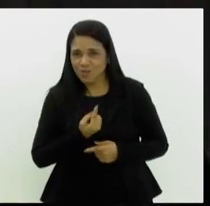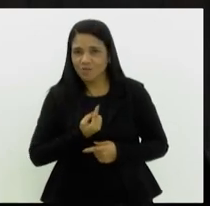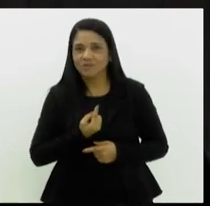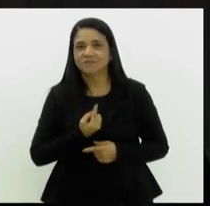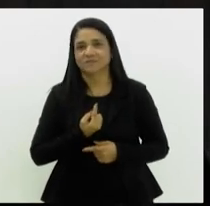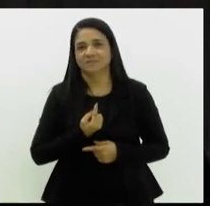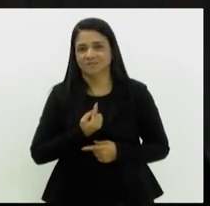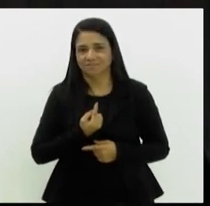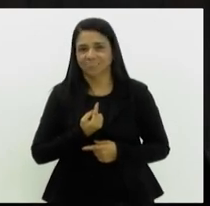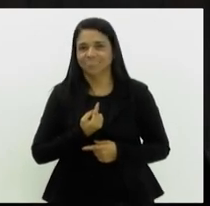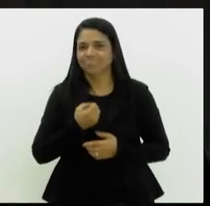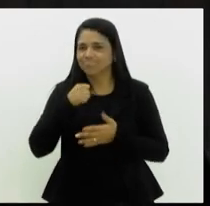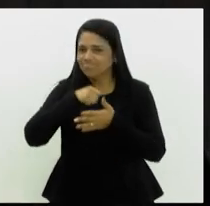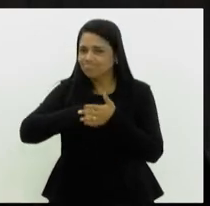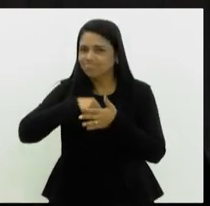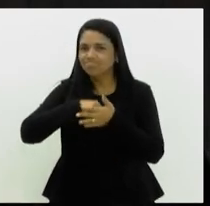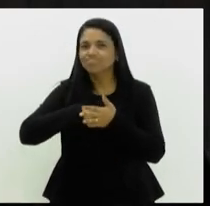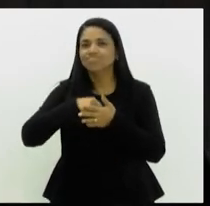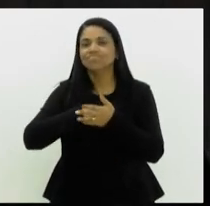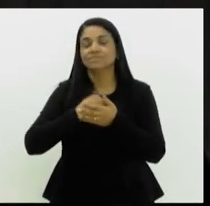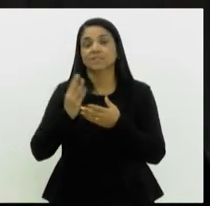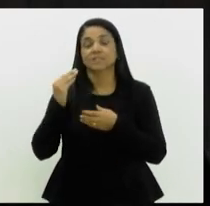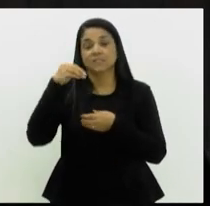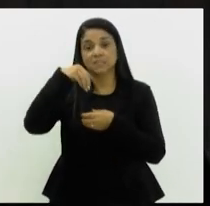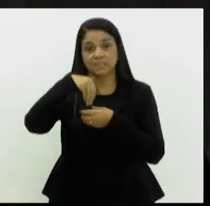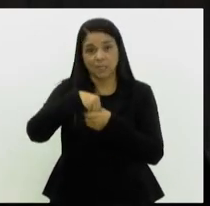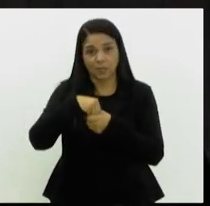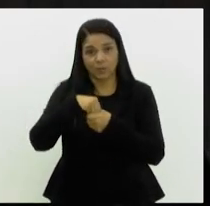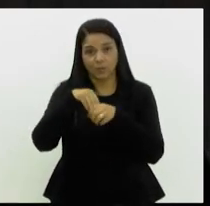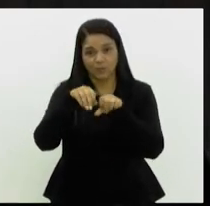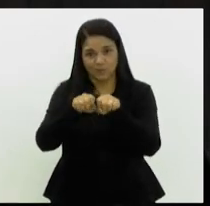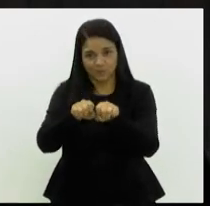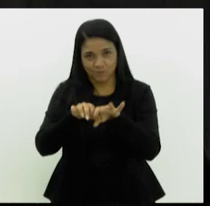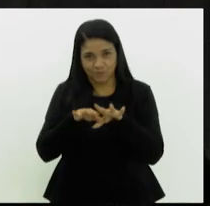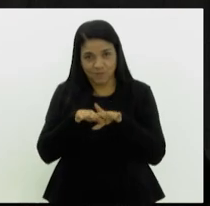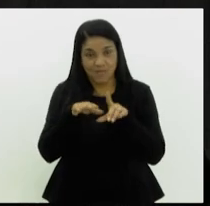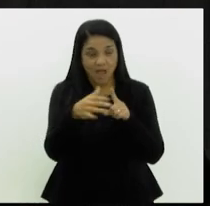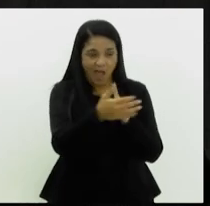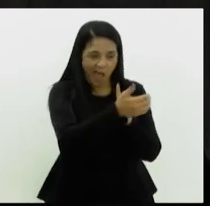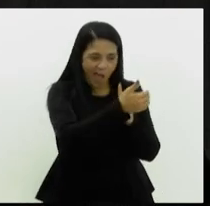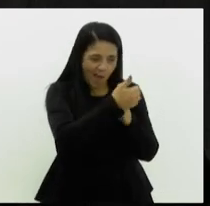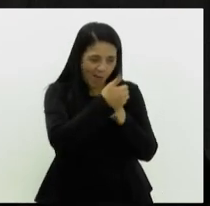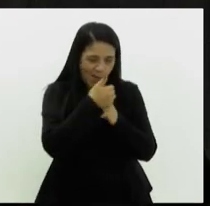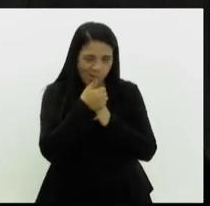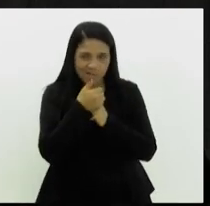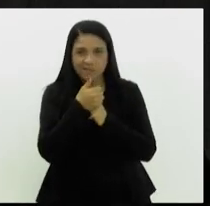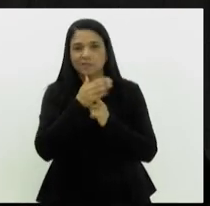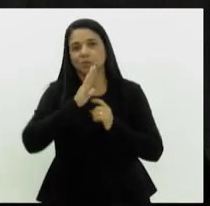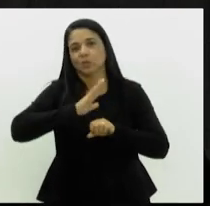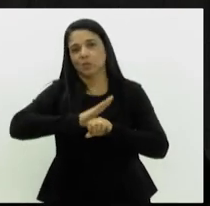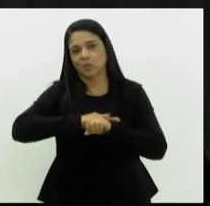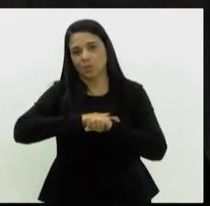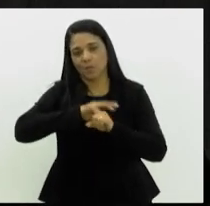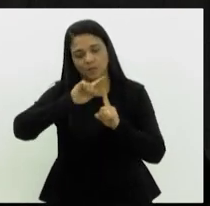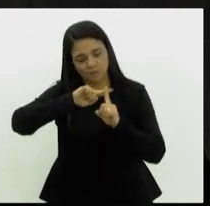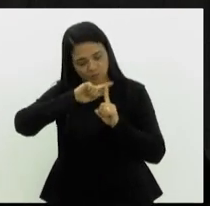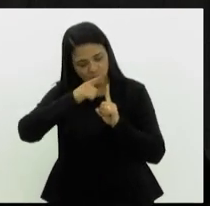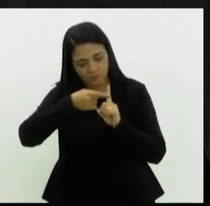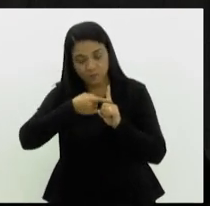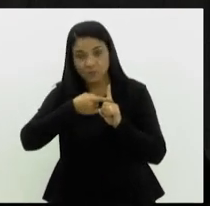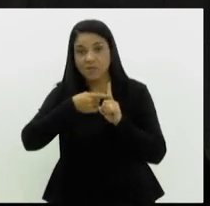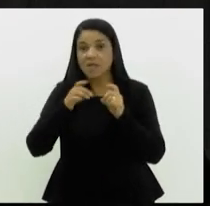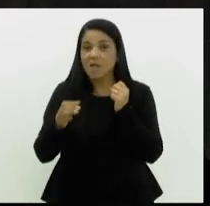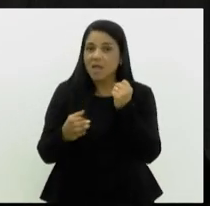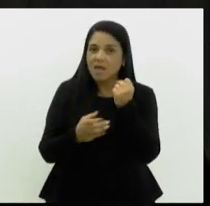possamos chegar dentro do parlamento, ser acolhidas na nossa decisão de gerar, mas mais que isso, é garantir que